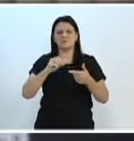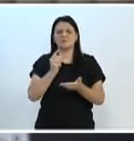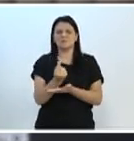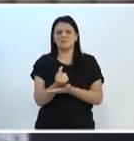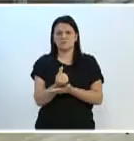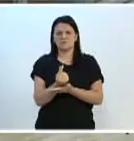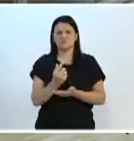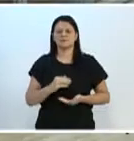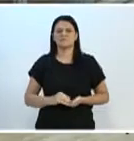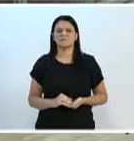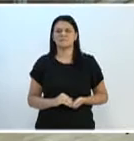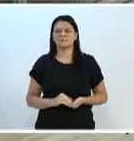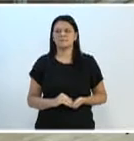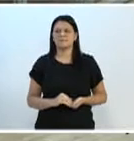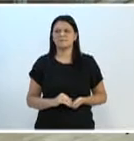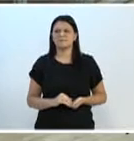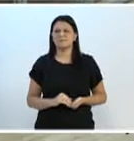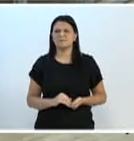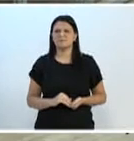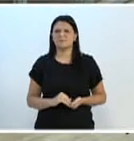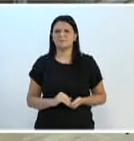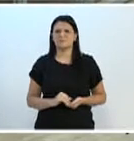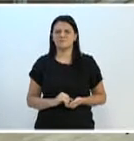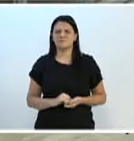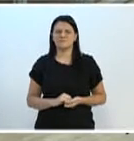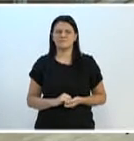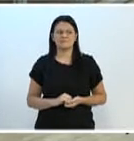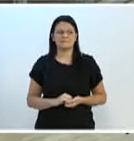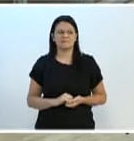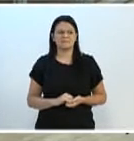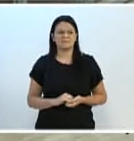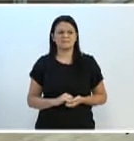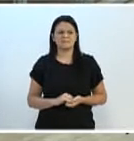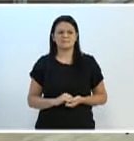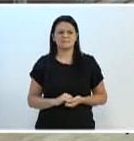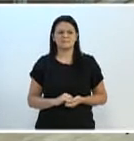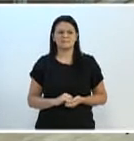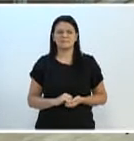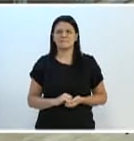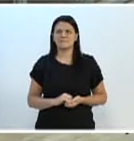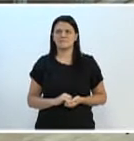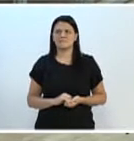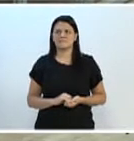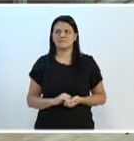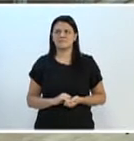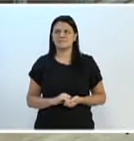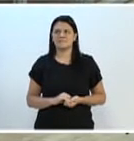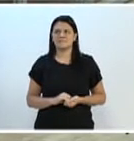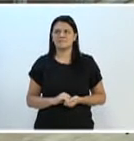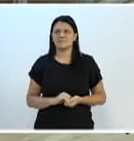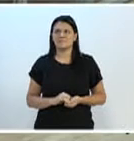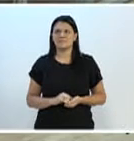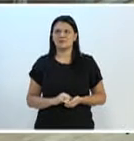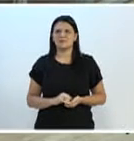Loureiro. Perfeito, já devolvo a condução dos trabalhos ao vereador Gilson.